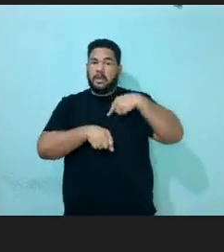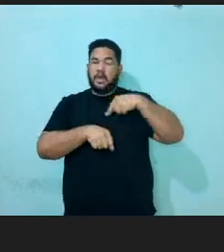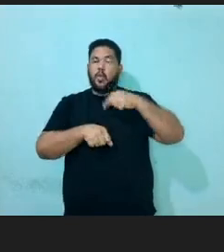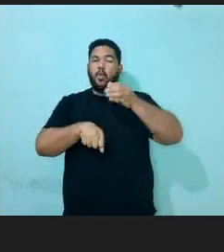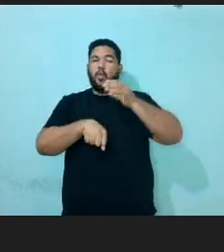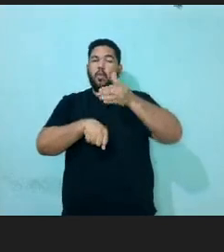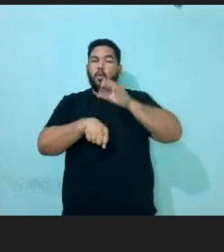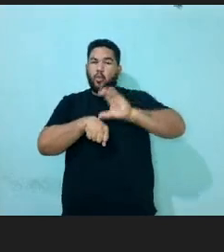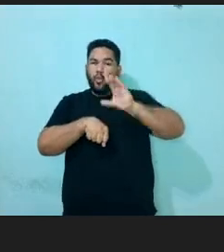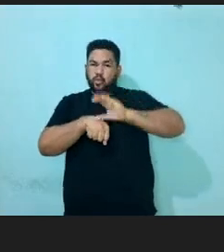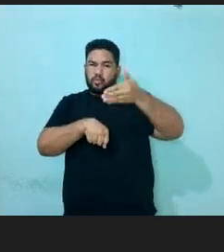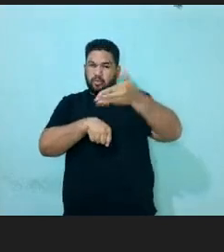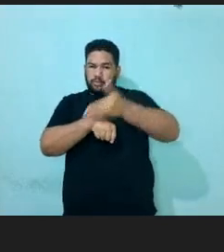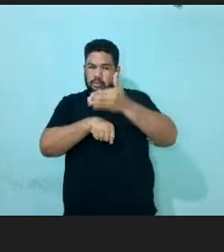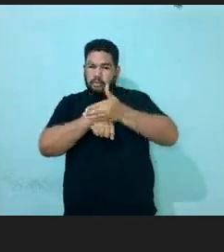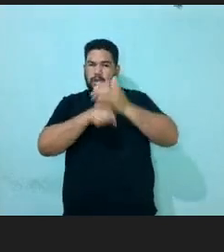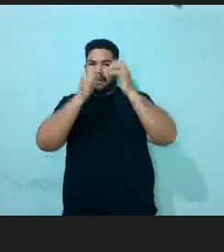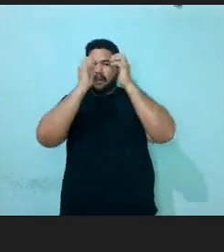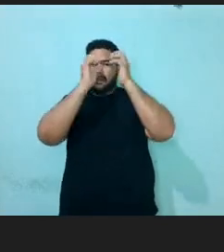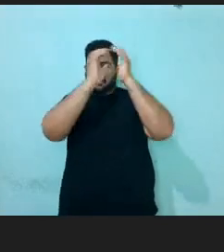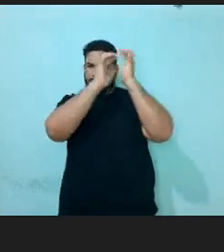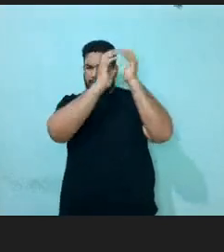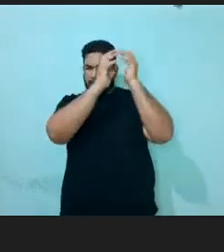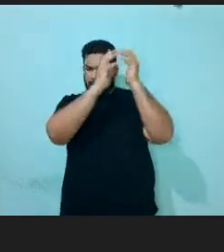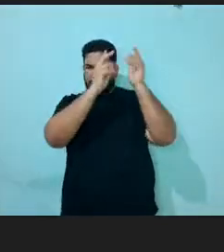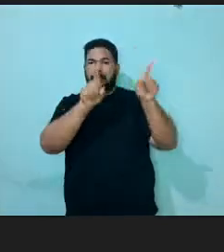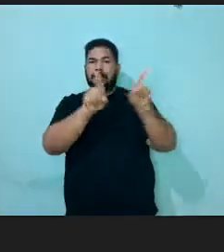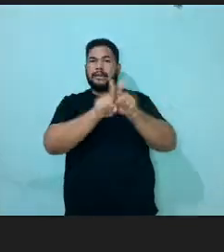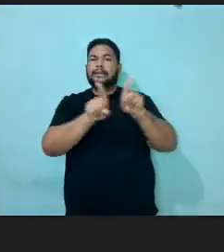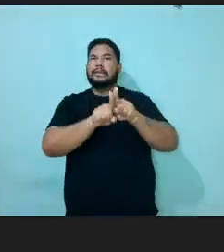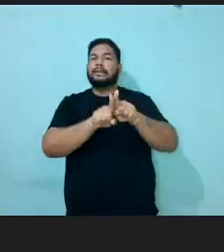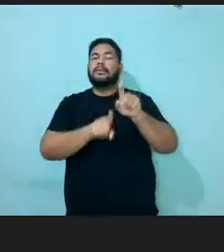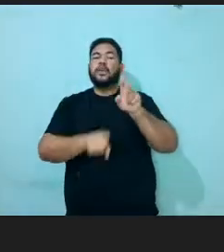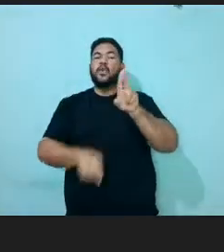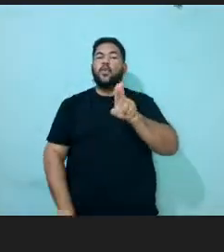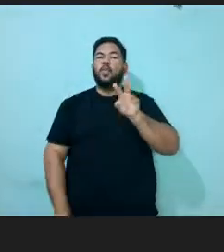Eu fiz intensiva, que é UTI, né,